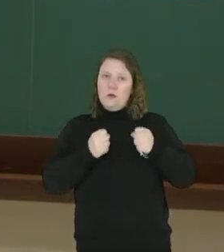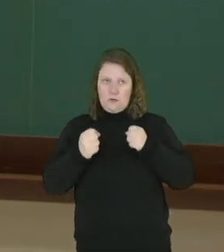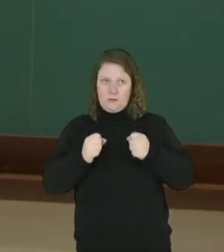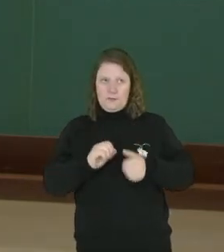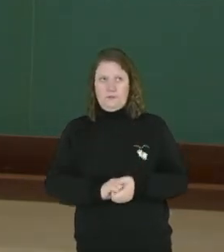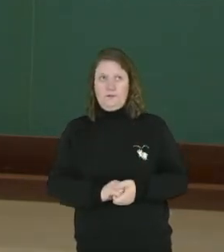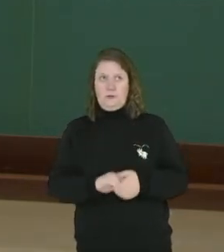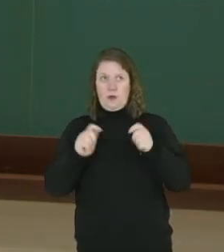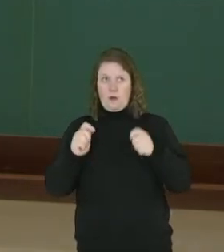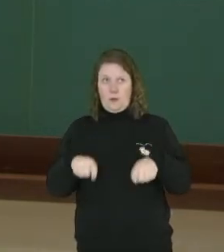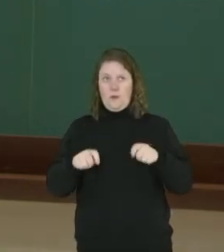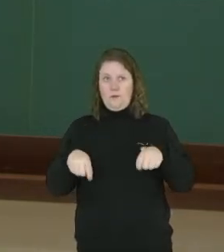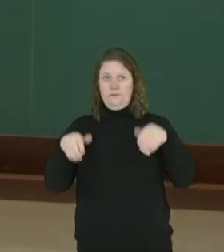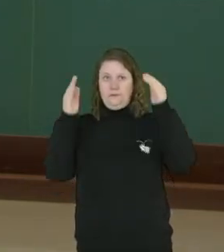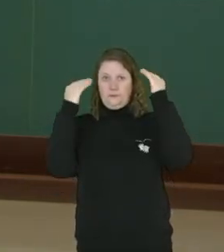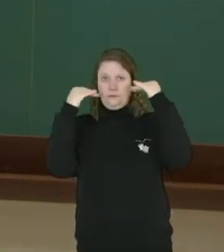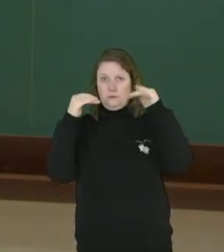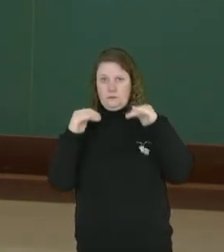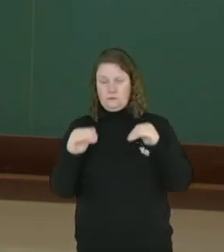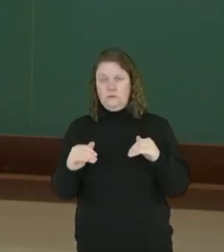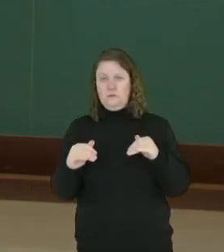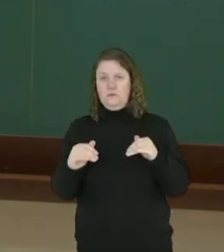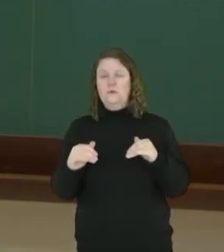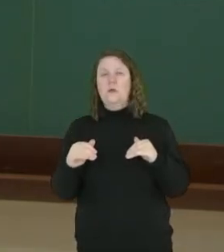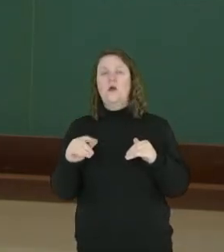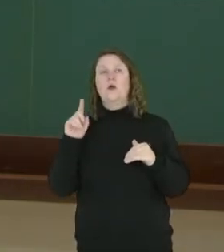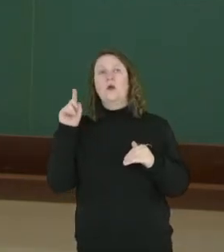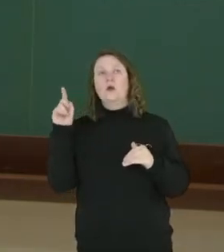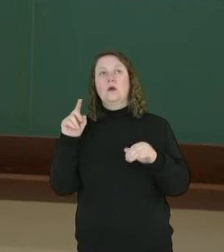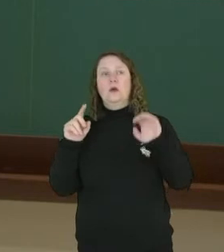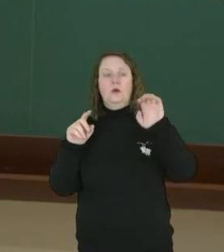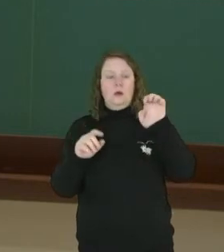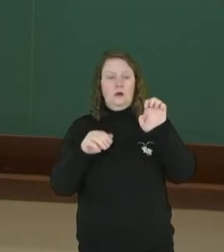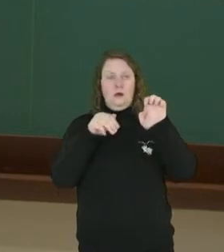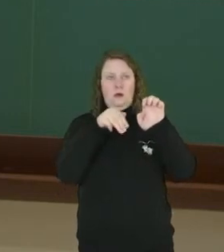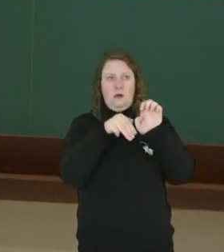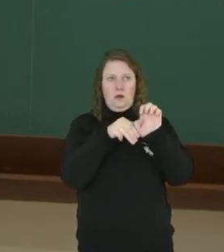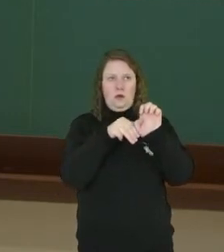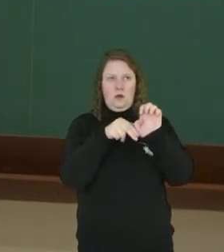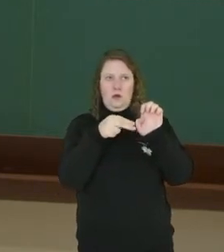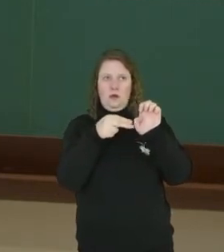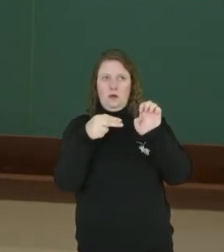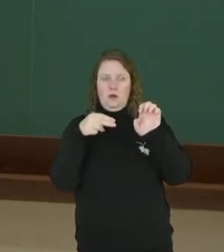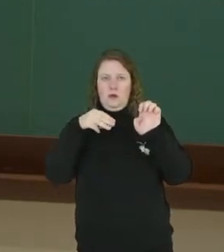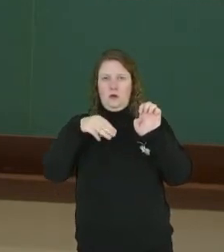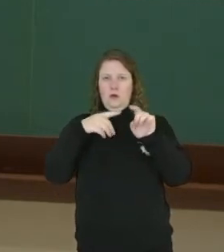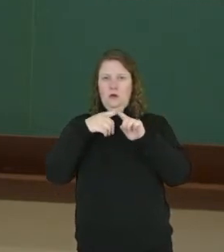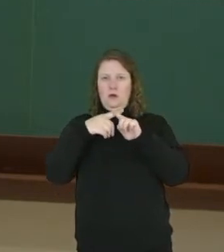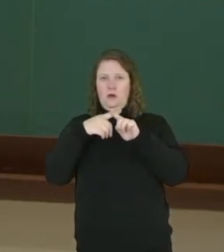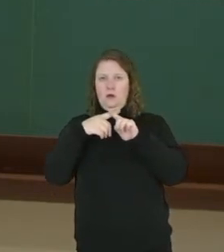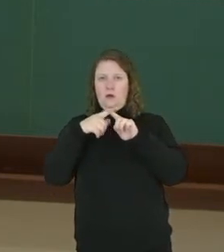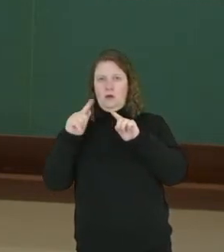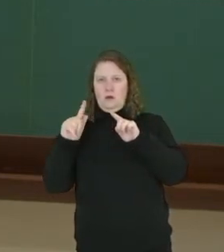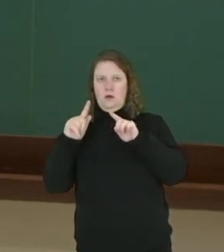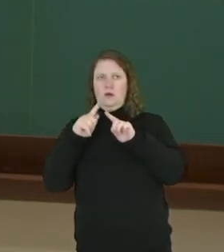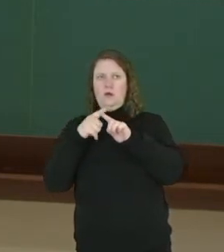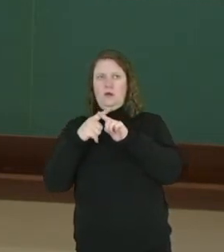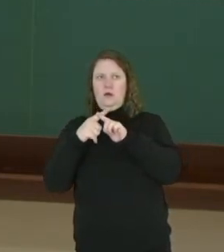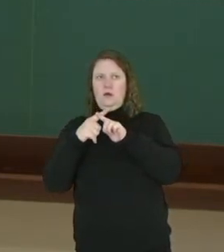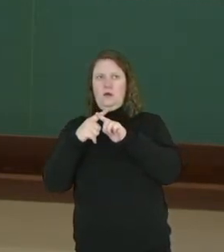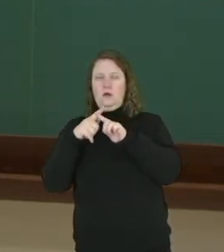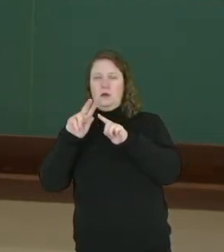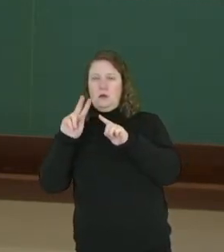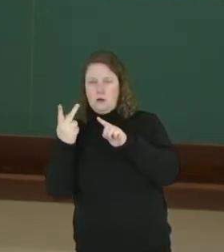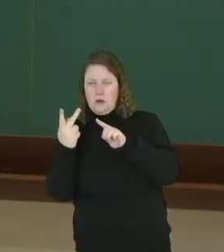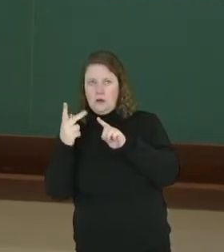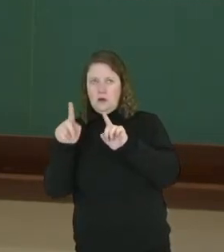meus termos. Eu percebo que energia mecânica é igual a m vezes g vezes h, que é o termo correspondente à energia potencial